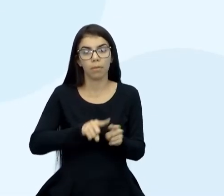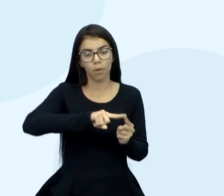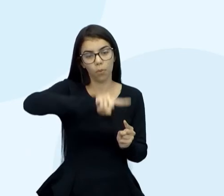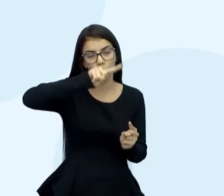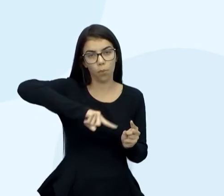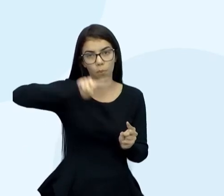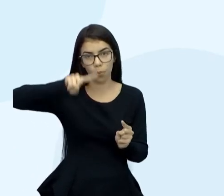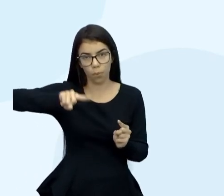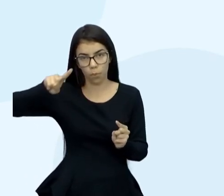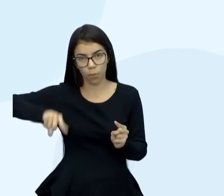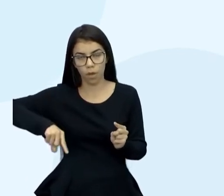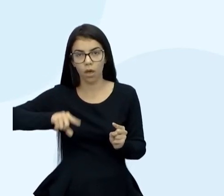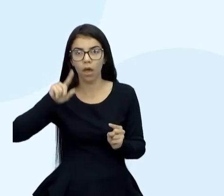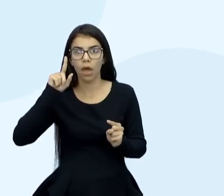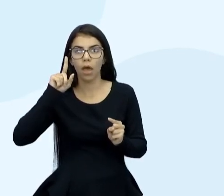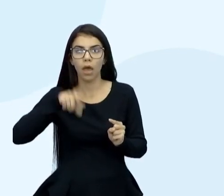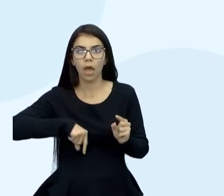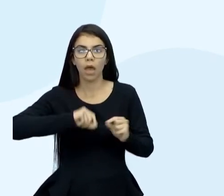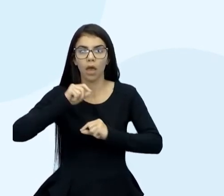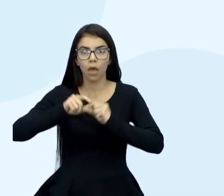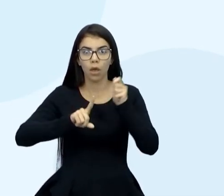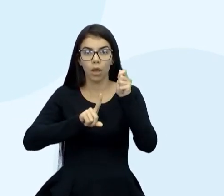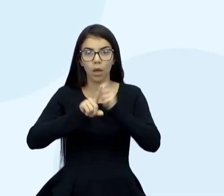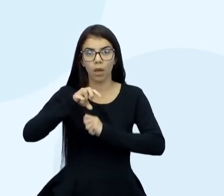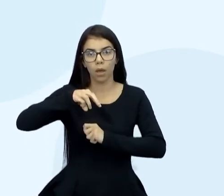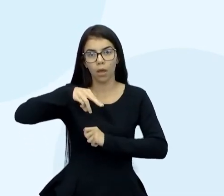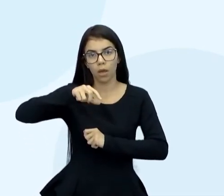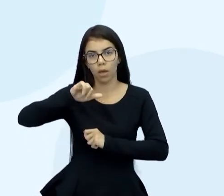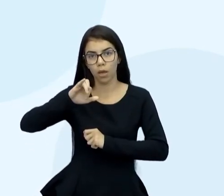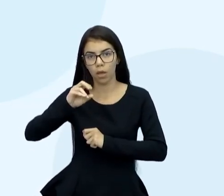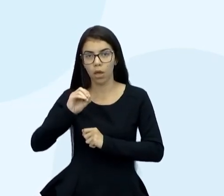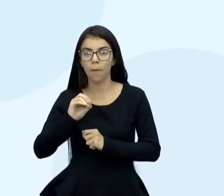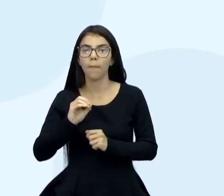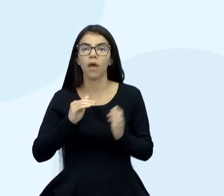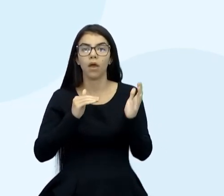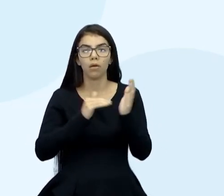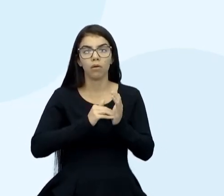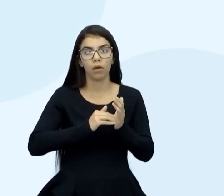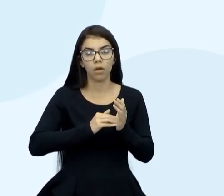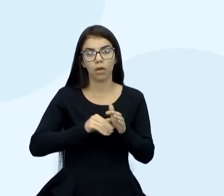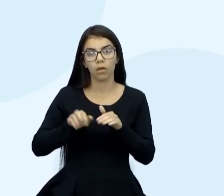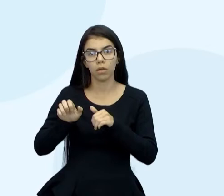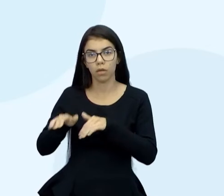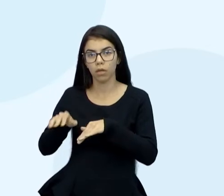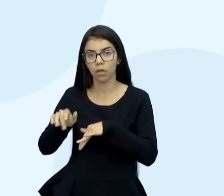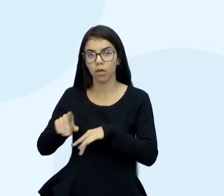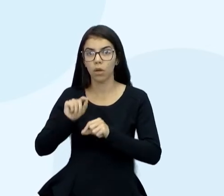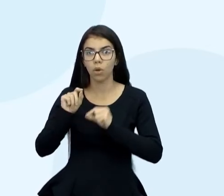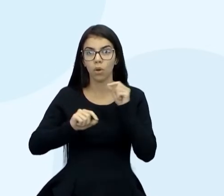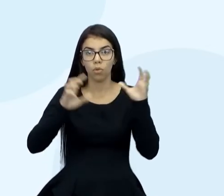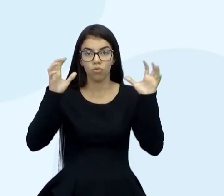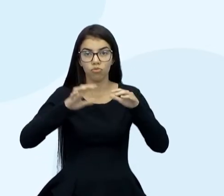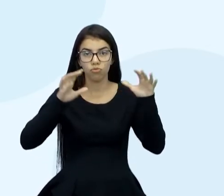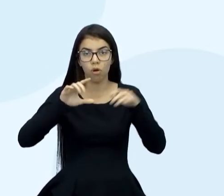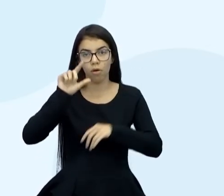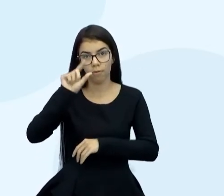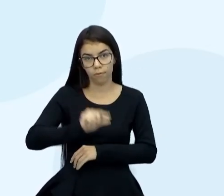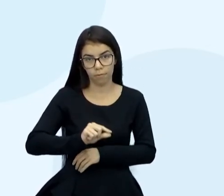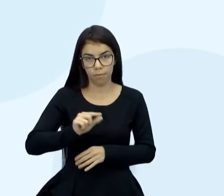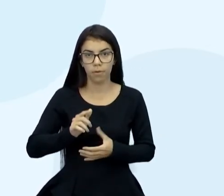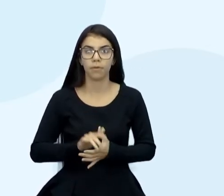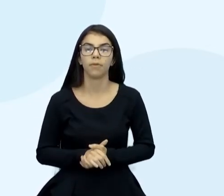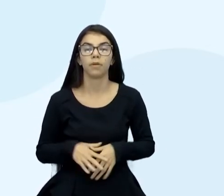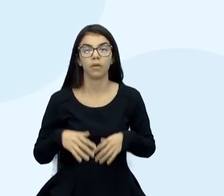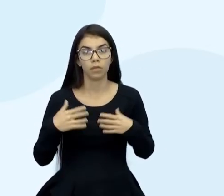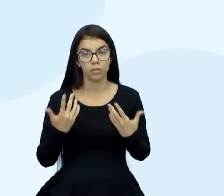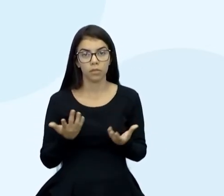gráfico, sim, há no mês de maio a setembro, onde chove menos. Tudo bem?